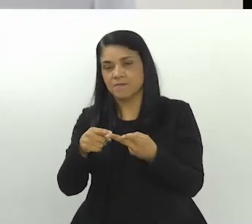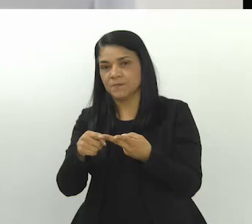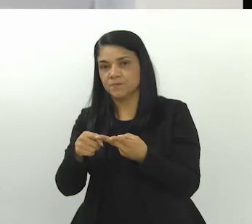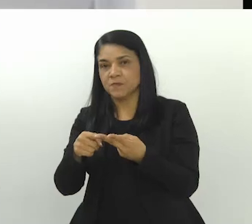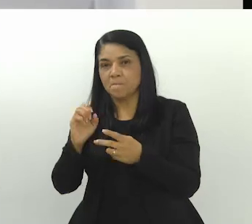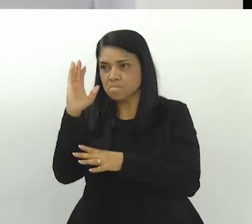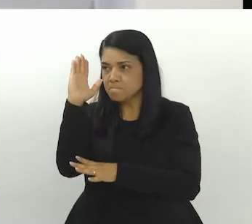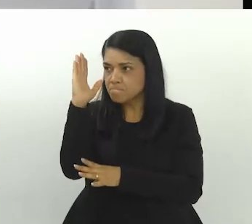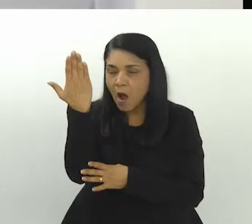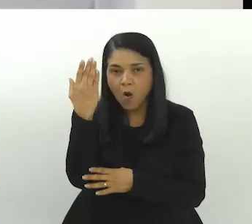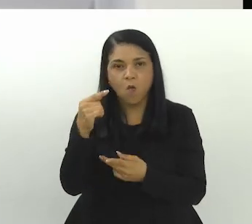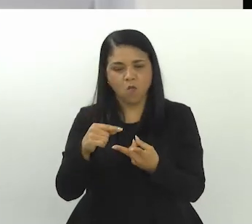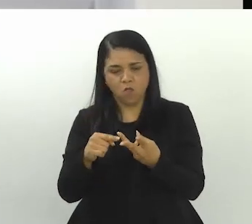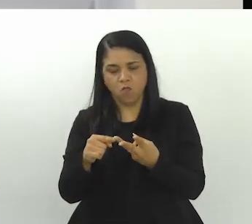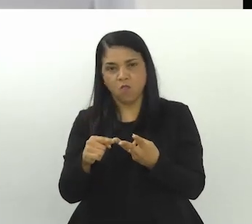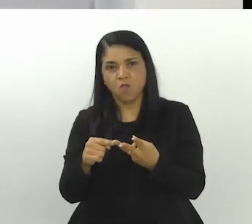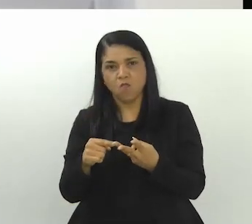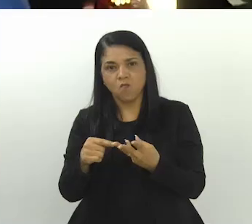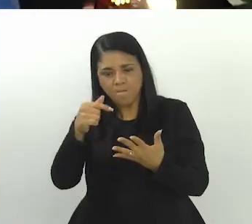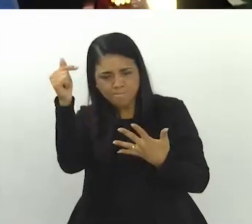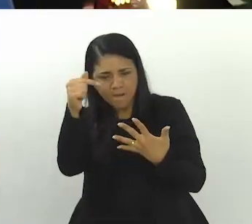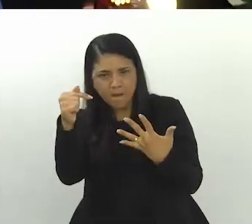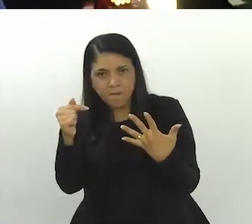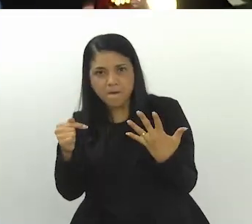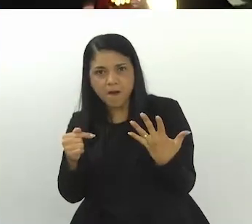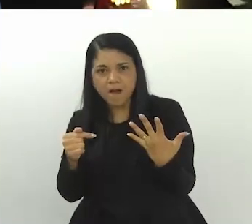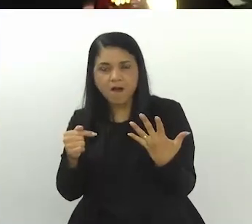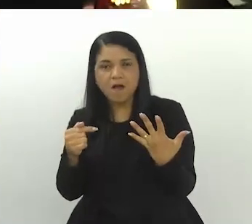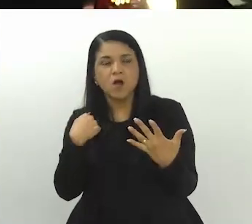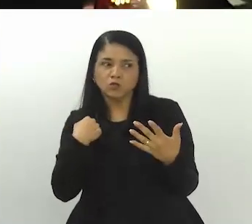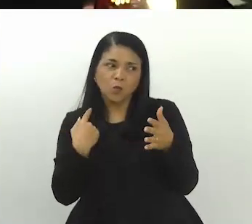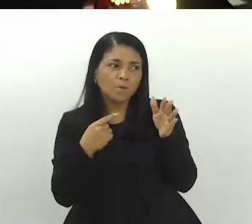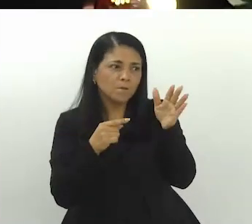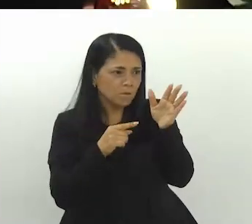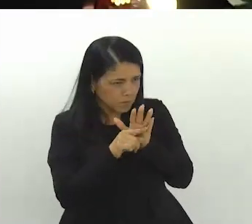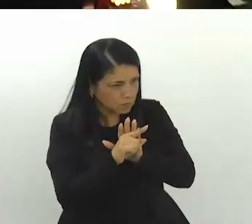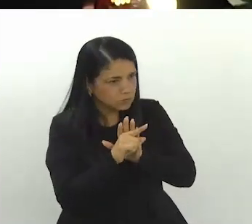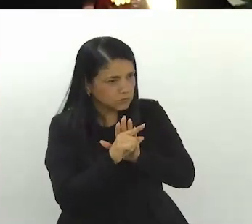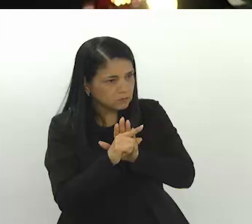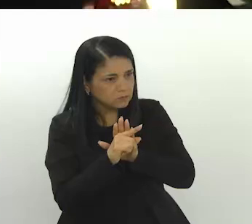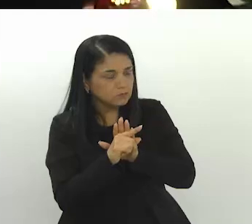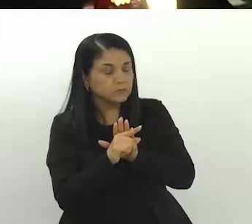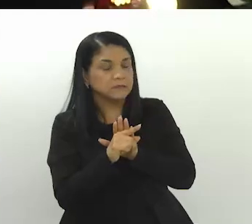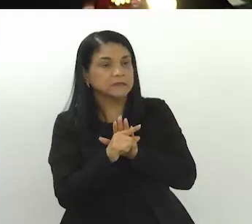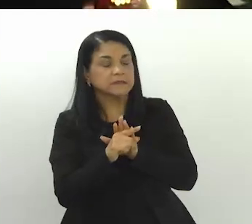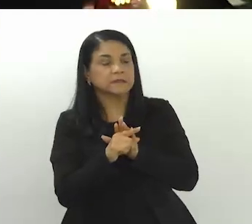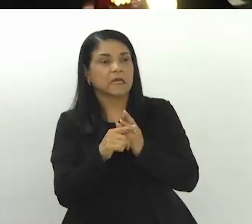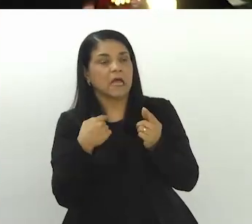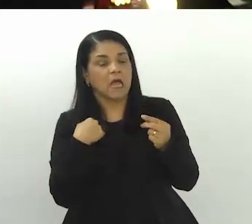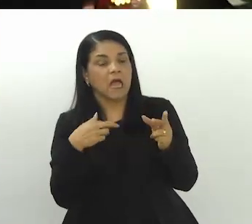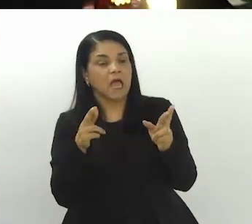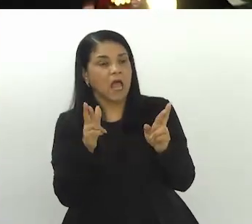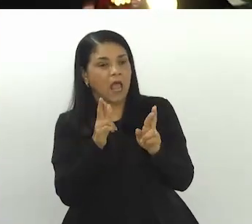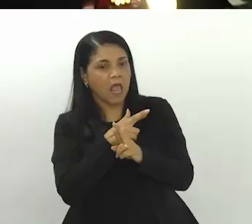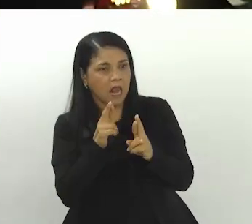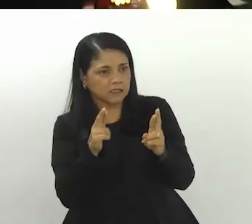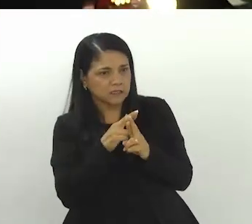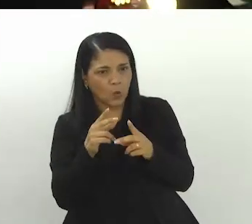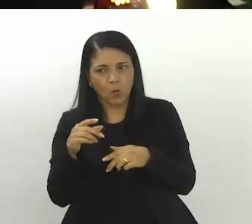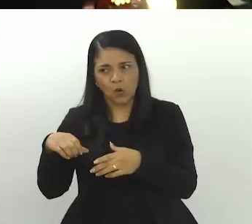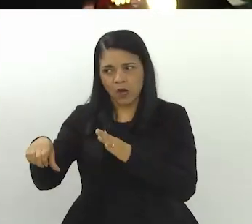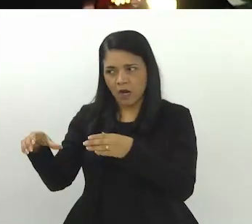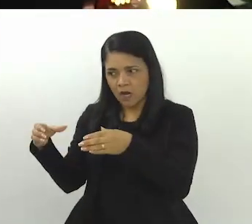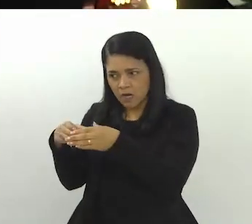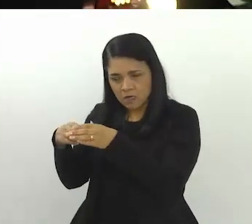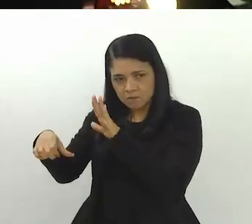facas, pedaços de pau. É, eu perguntei até ao senhor sobre essa relação com